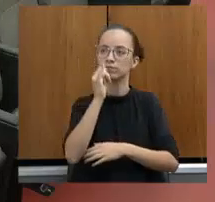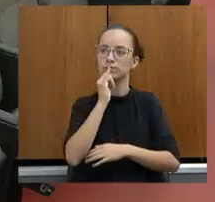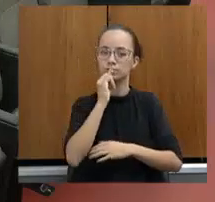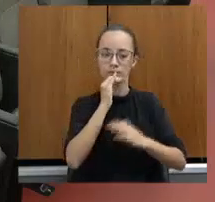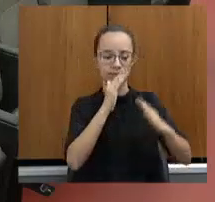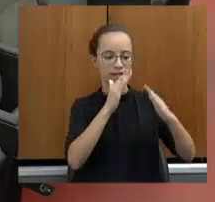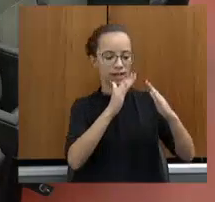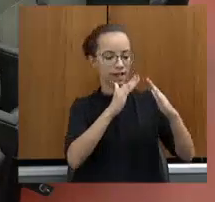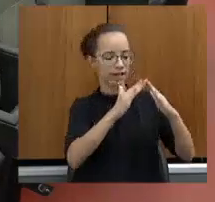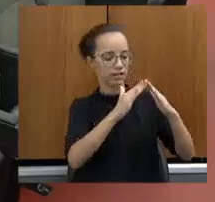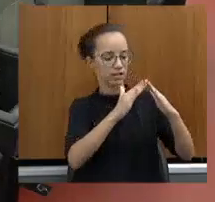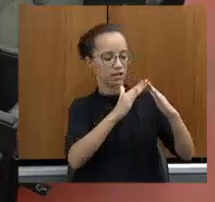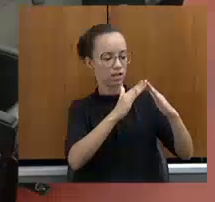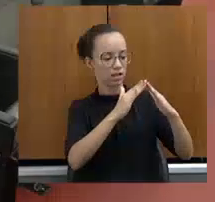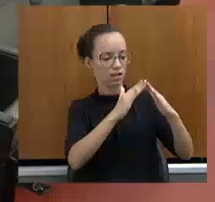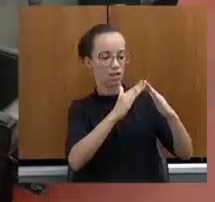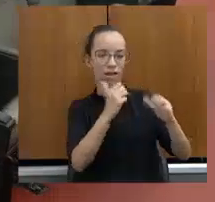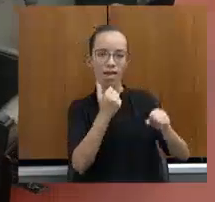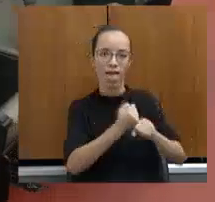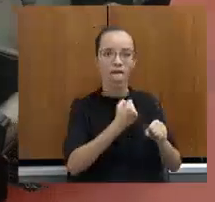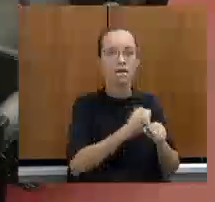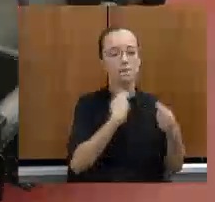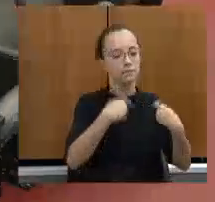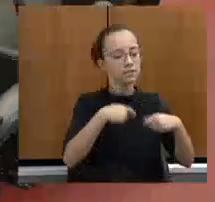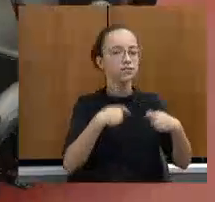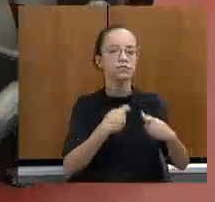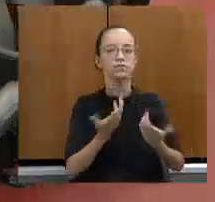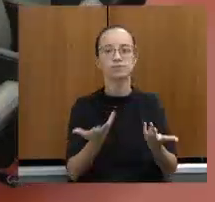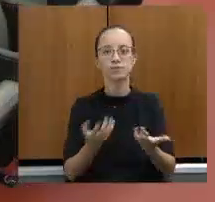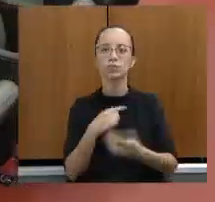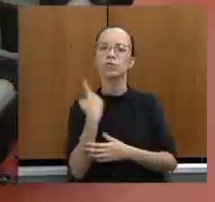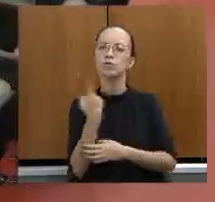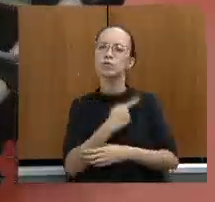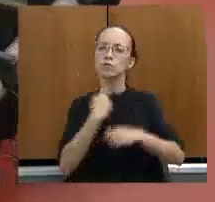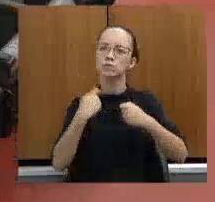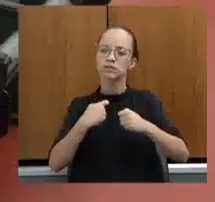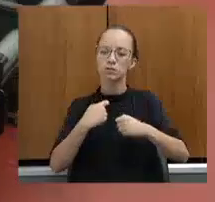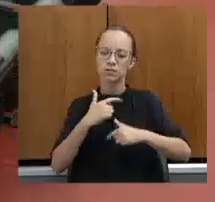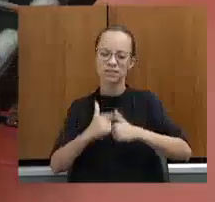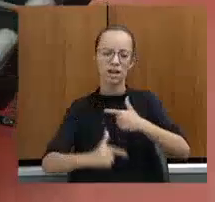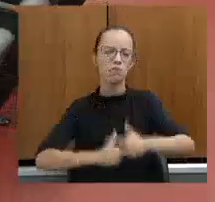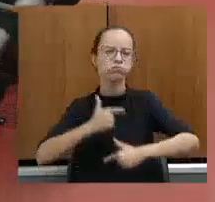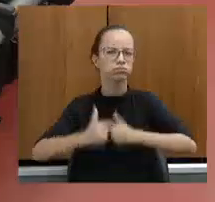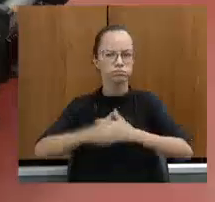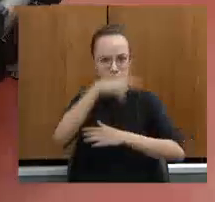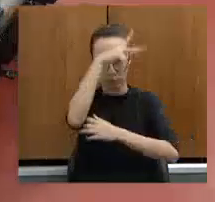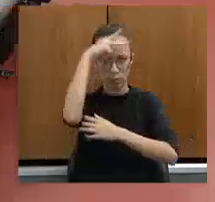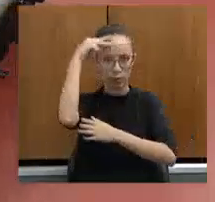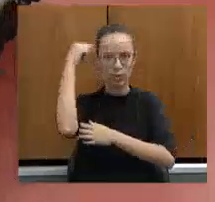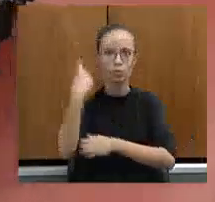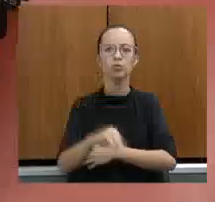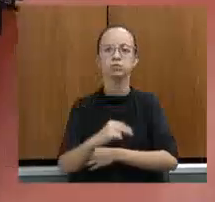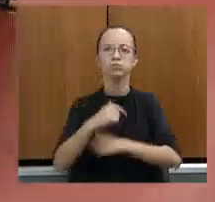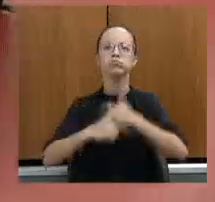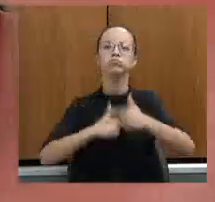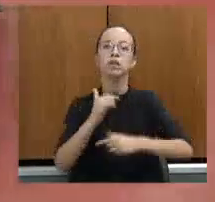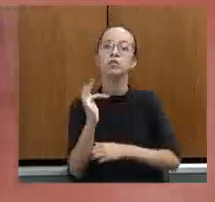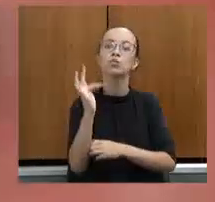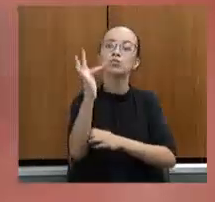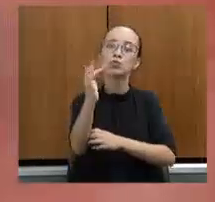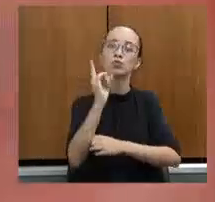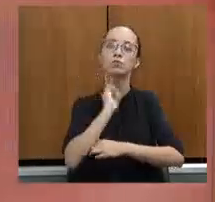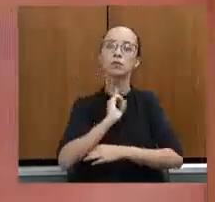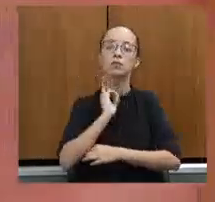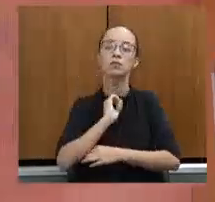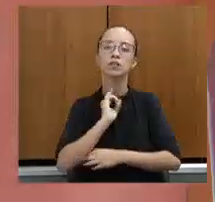que tá sem telhado né o que eu quero dizer é que nós viemos fazer um trabalho estrutural muito grande e as perspectivas para o futuro de Minas